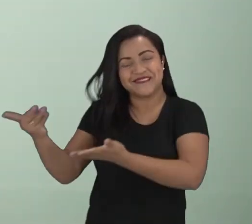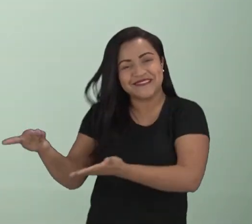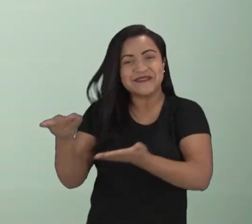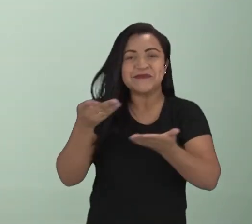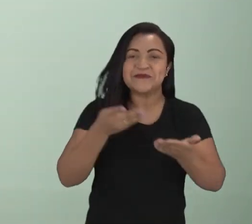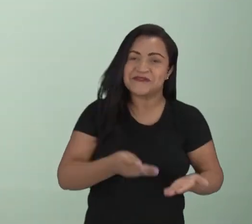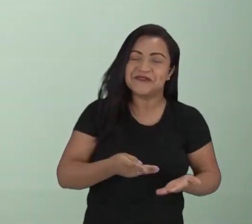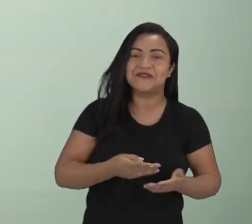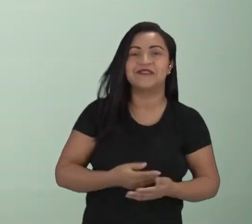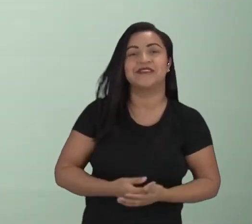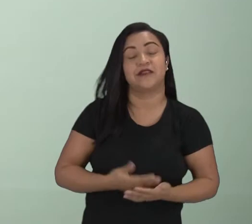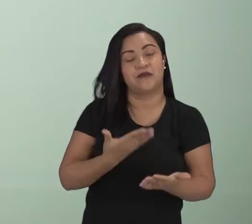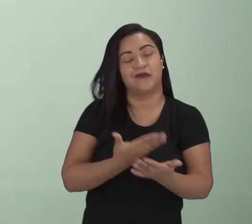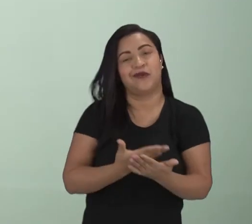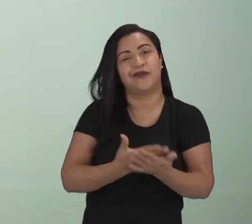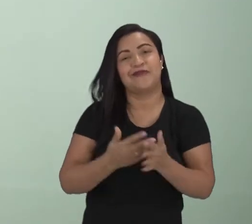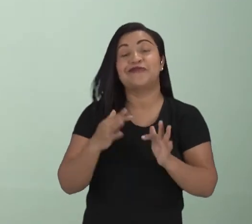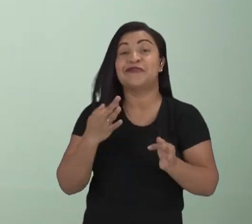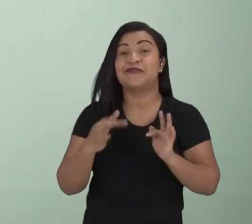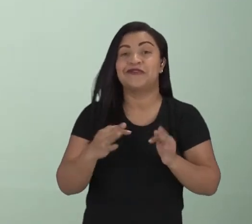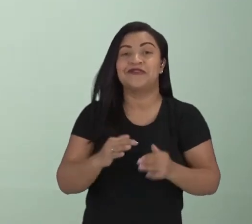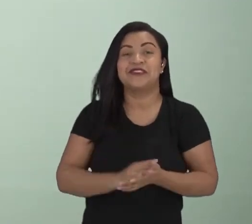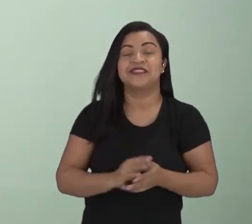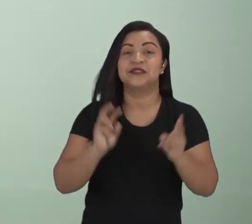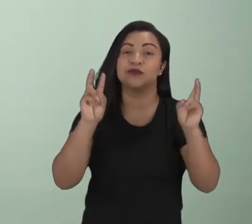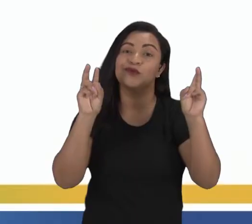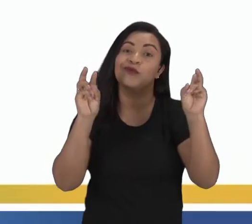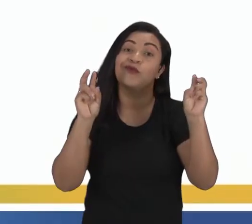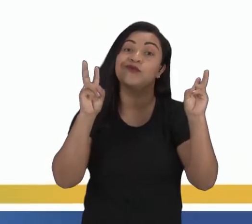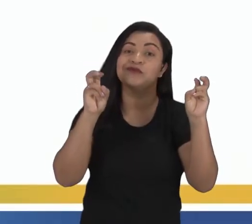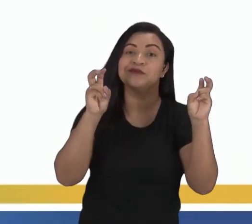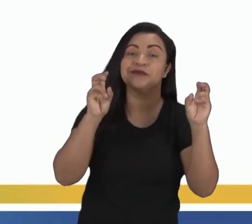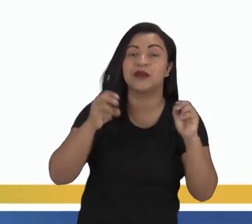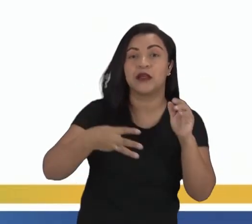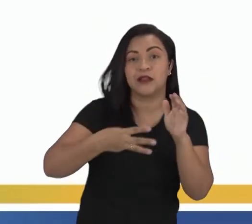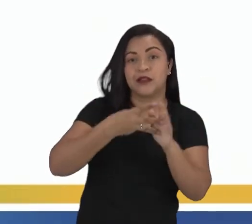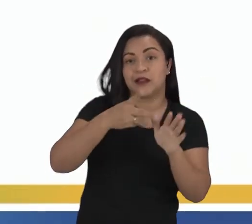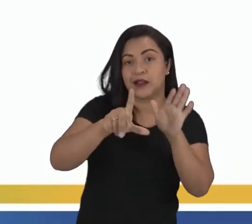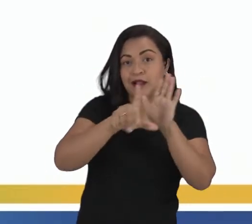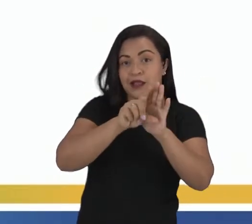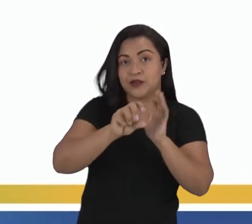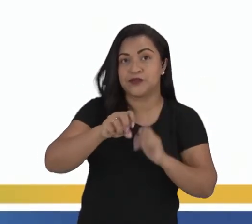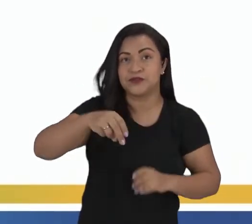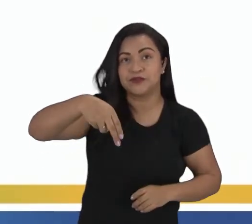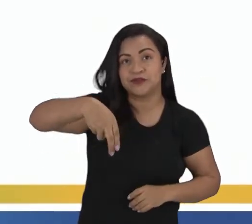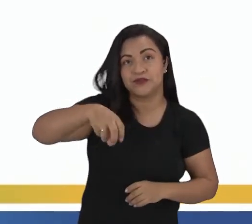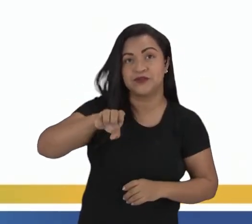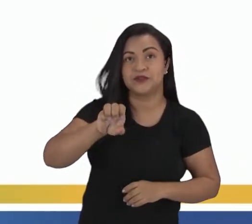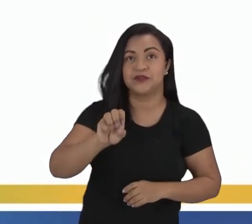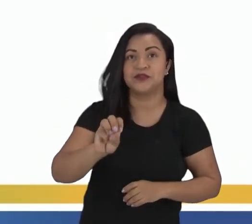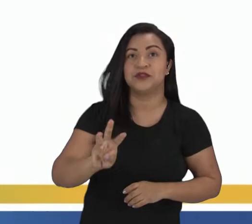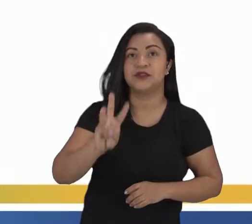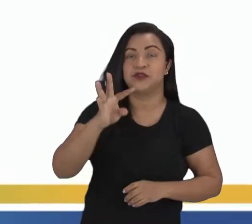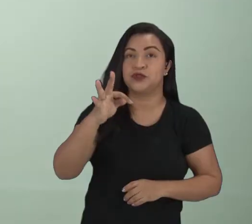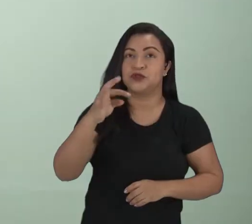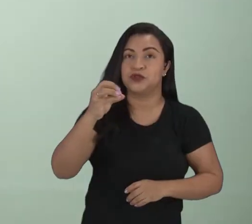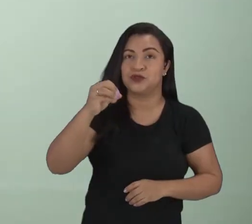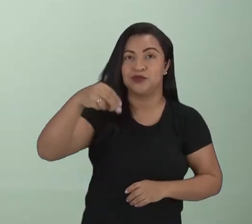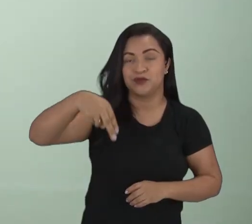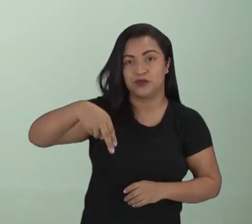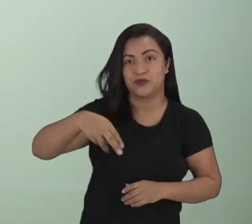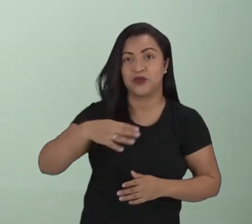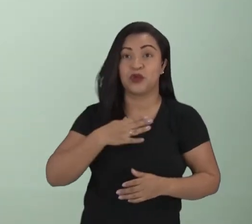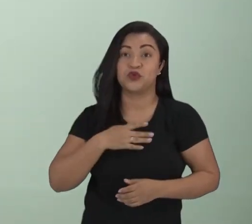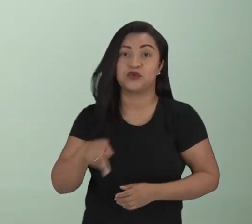Sejam bem-vindos a mais uma aula de física com um tema hoje, a terceira lei de Newton, a ação e reação. Venham comigo, eu sou